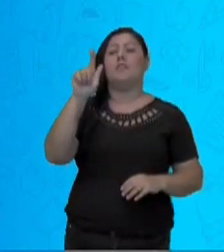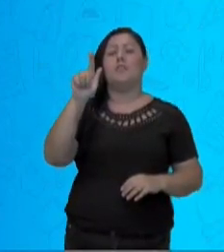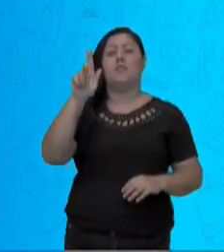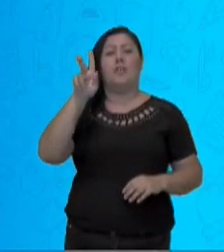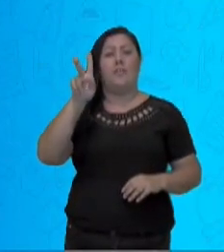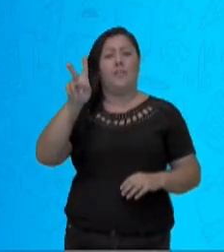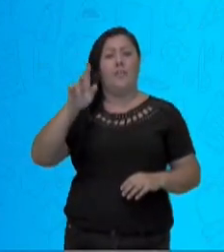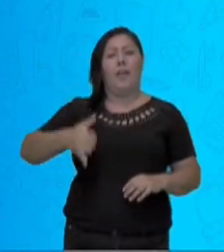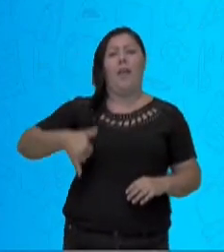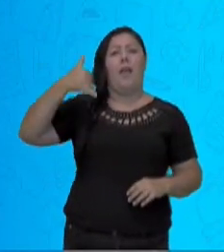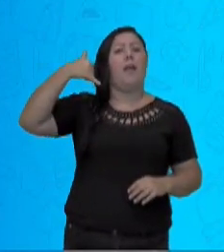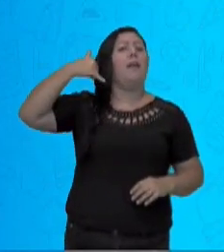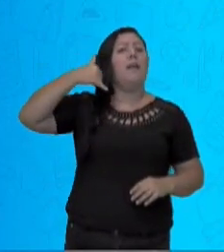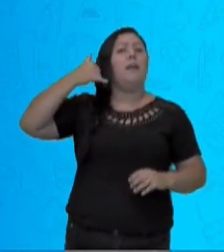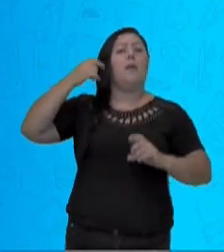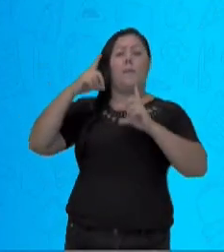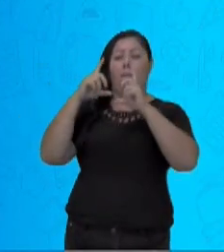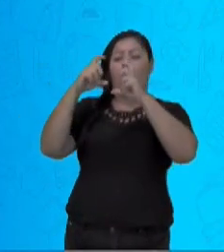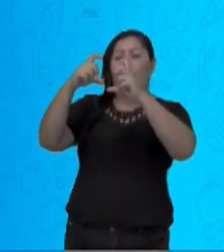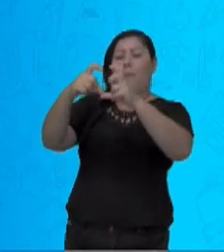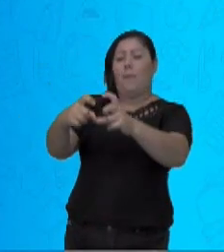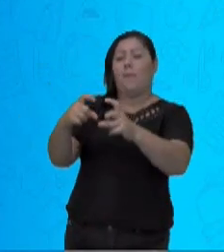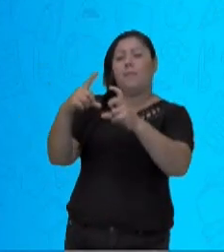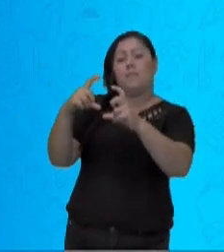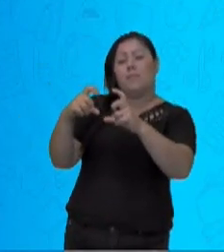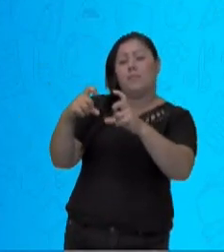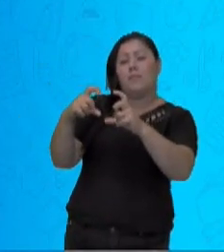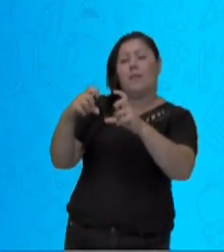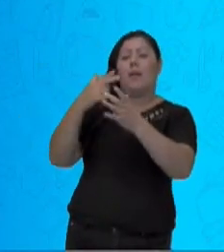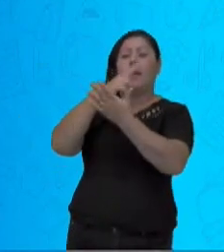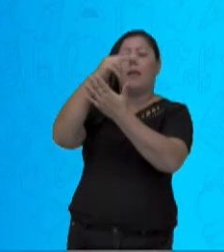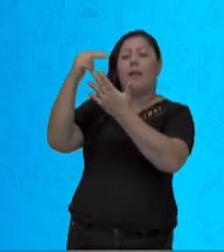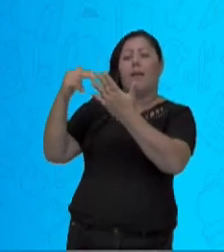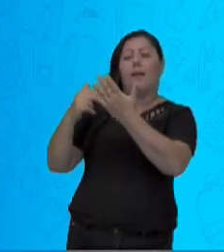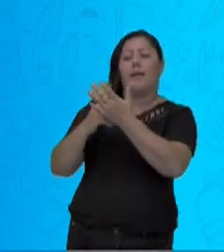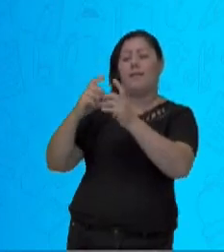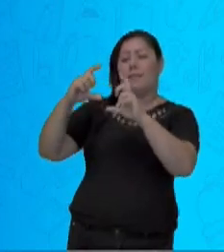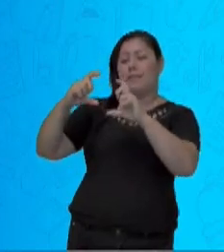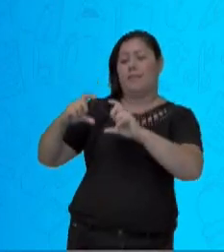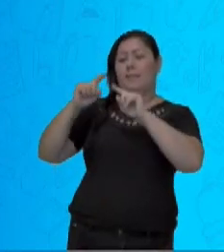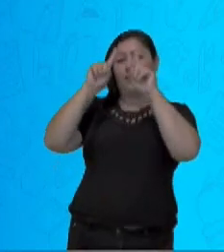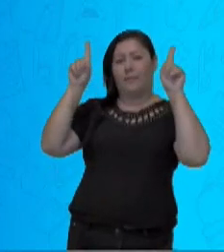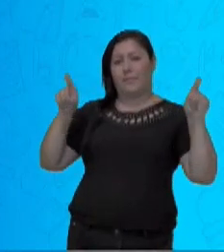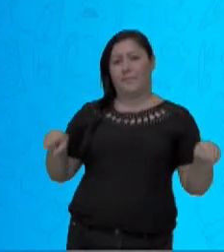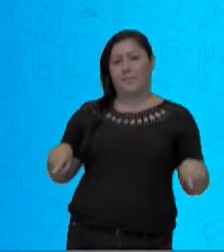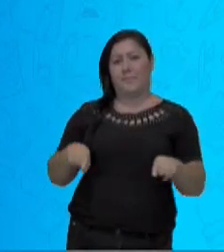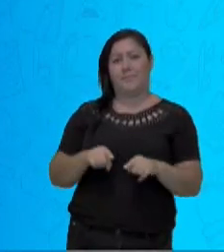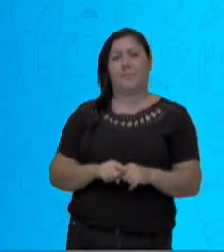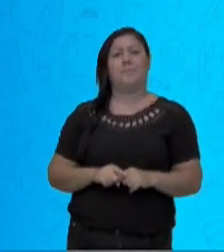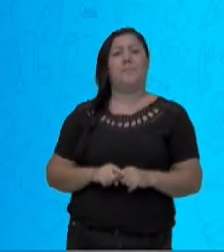apontando a câmera do seu celular na imagem que aparece no canto da